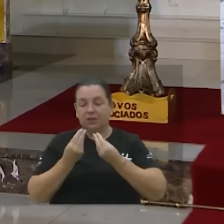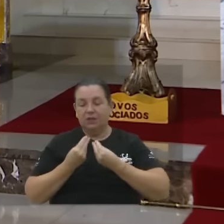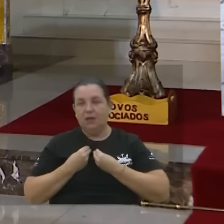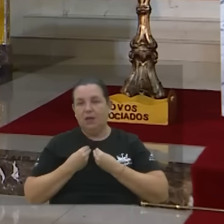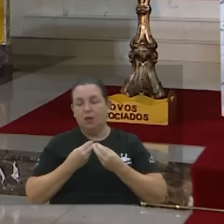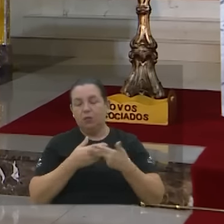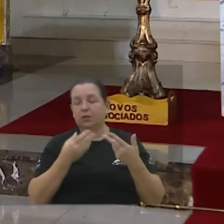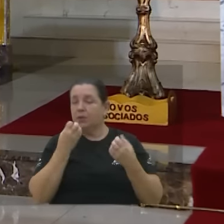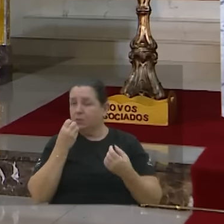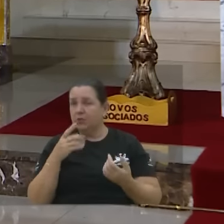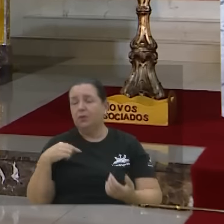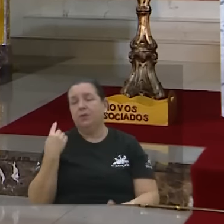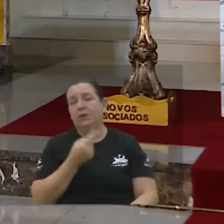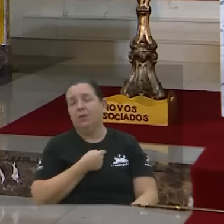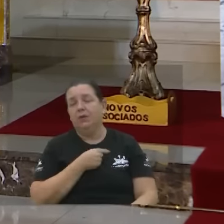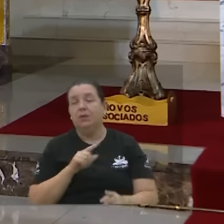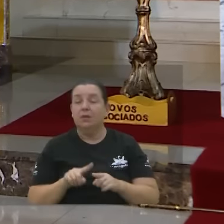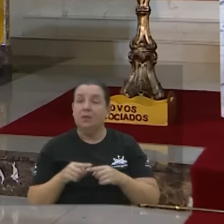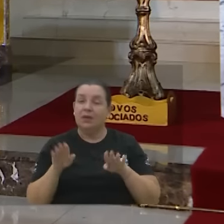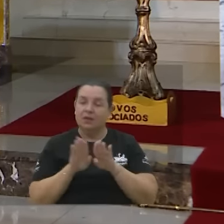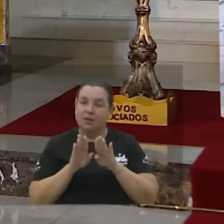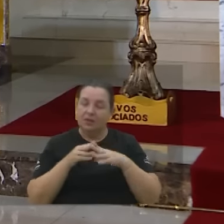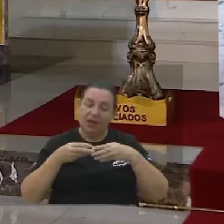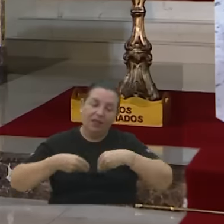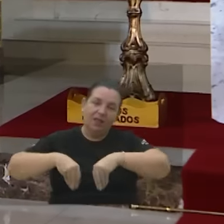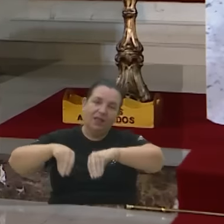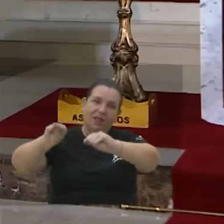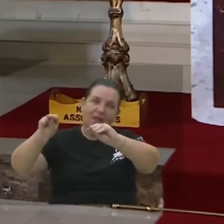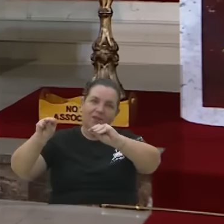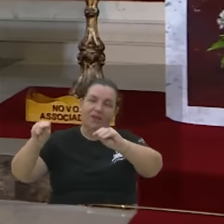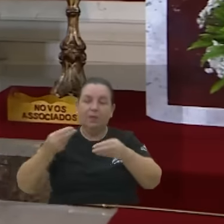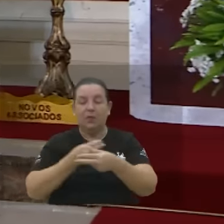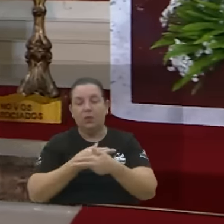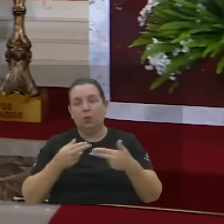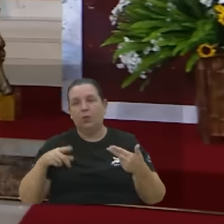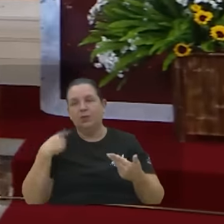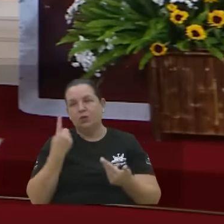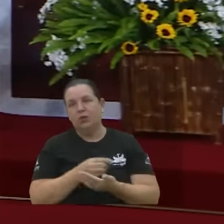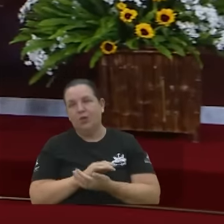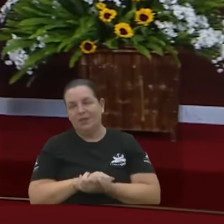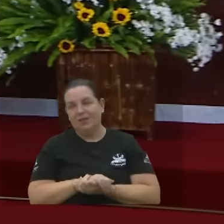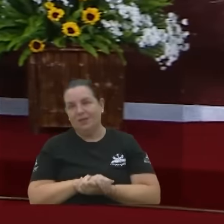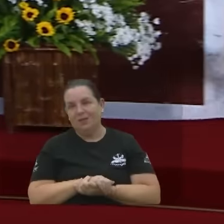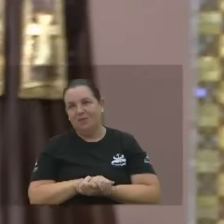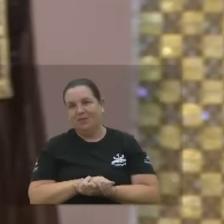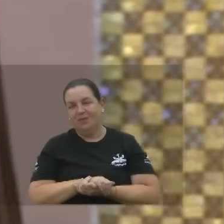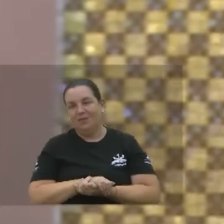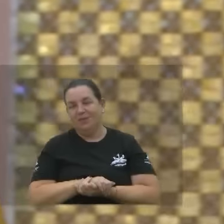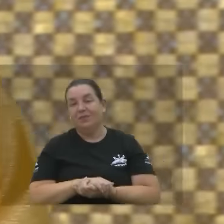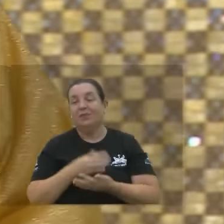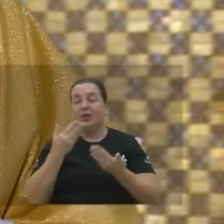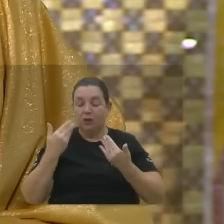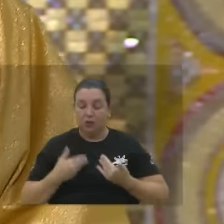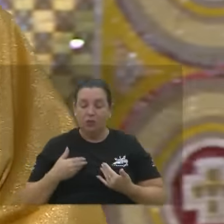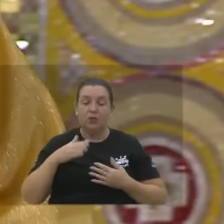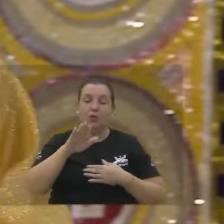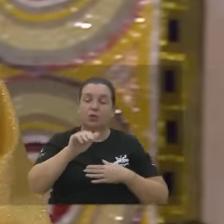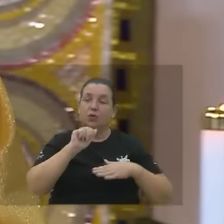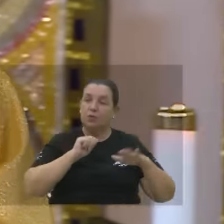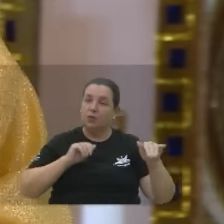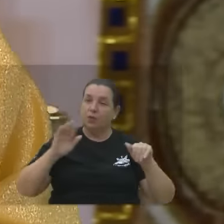coisas boas, mas também leva muito de nós. E nós somos chamados,